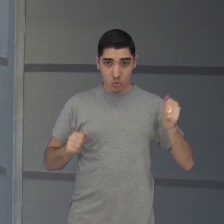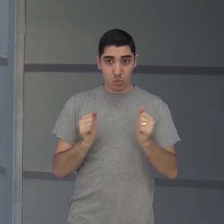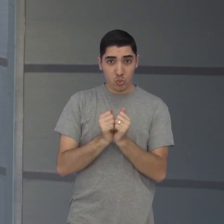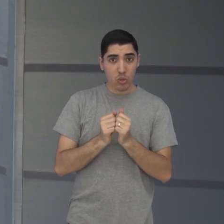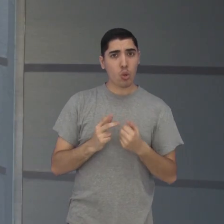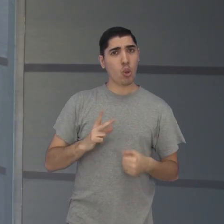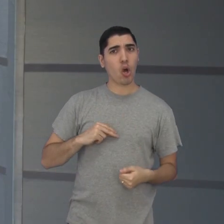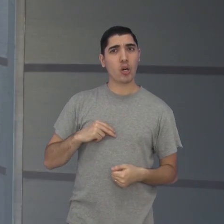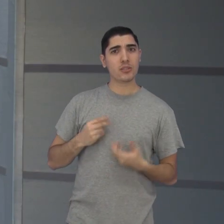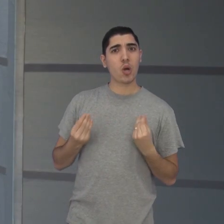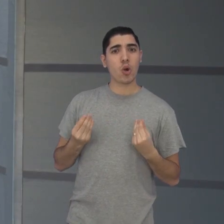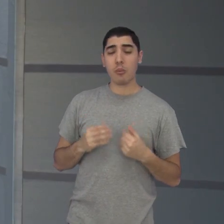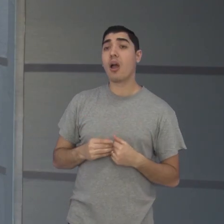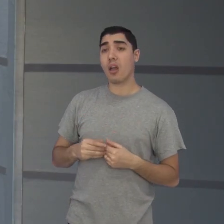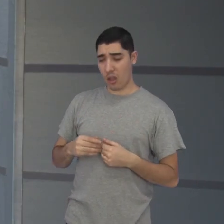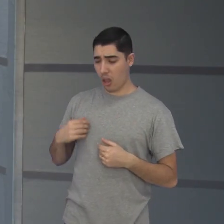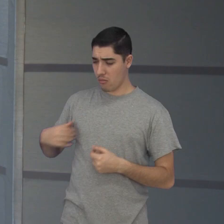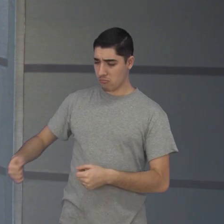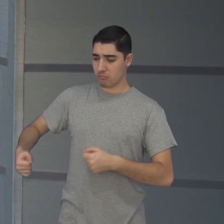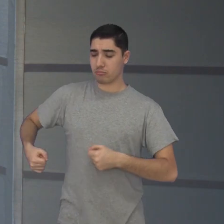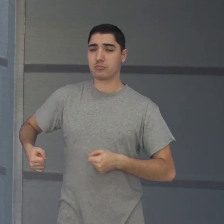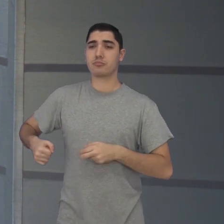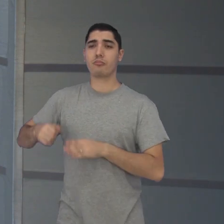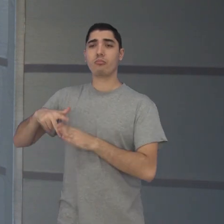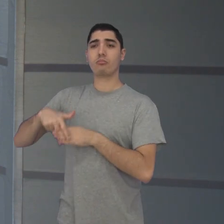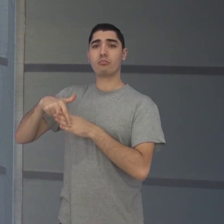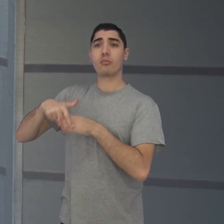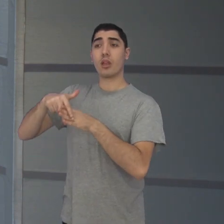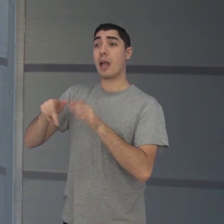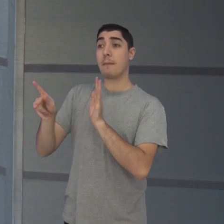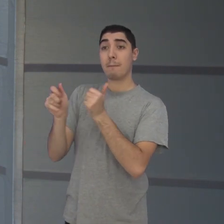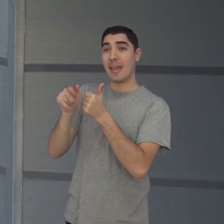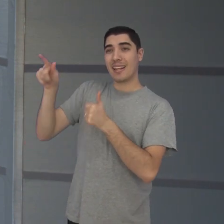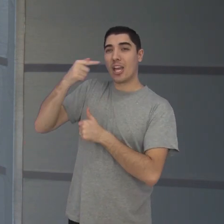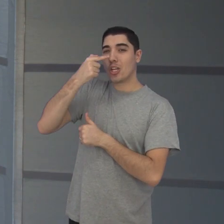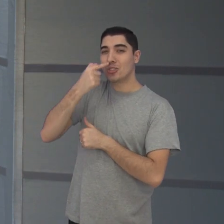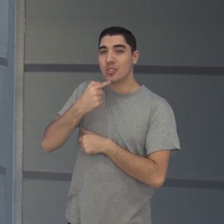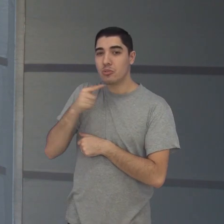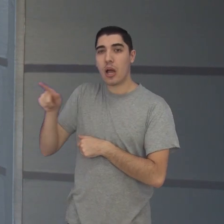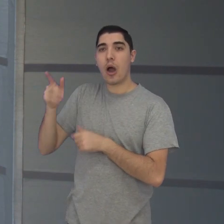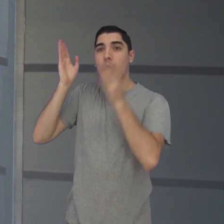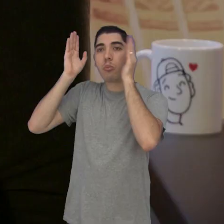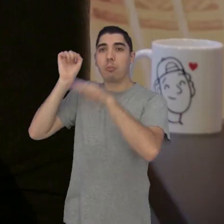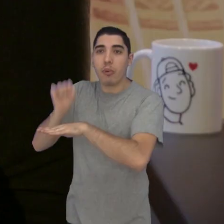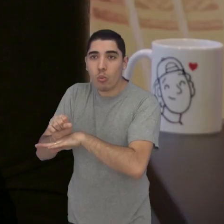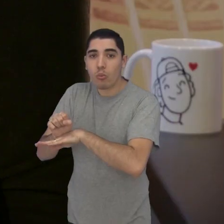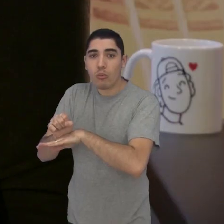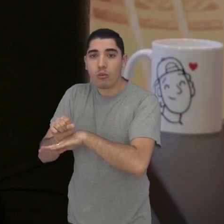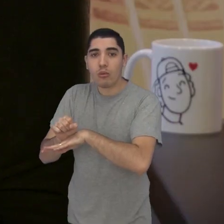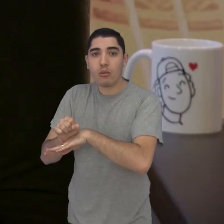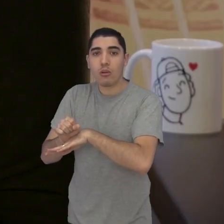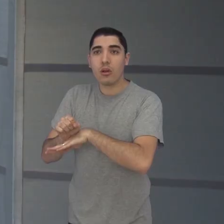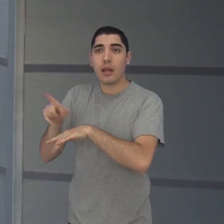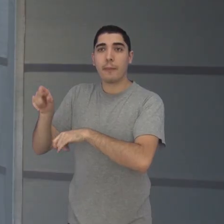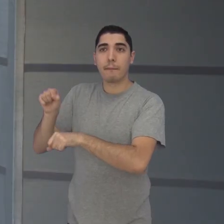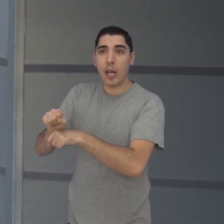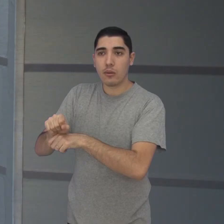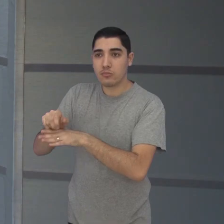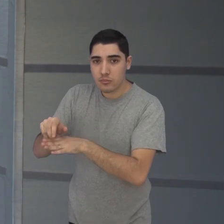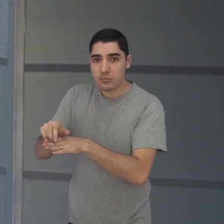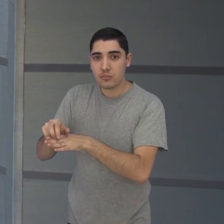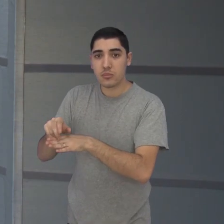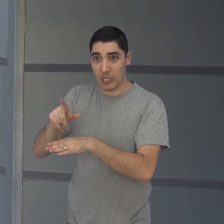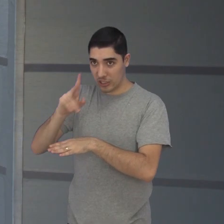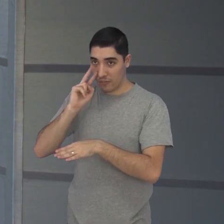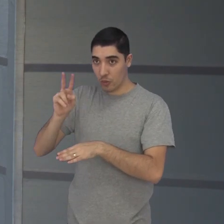viola? com tudo. Não, o burro é bom de carga você mesmo, põe assim, né, vai carregando, mas chegou aqui no Gênio de Melo, mais ou menos, ele travou, Pacou, você vem andando.